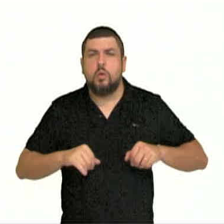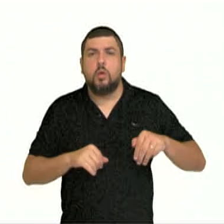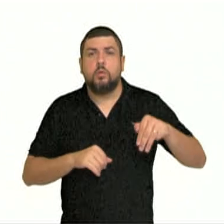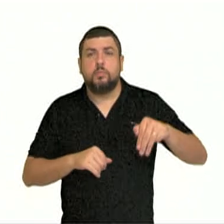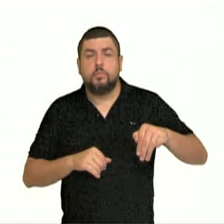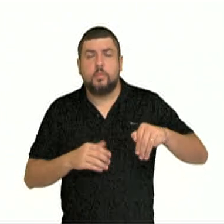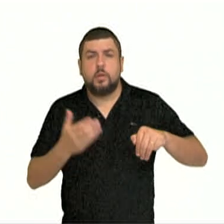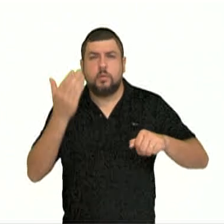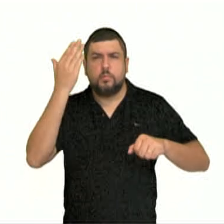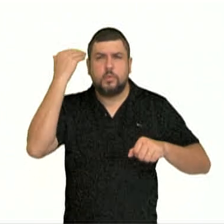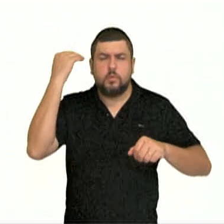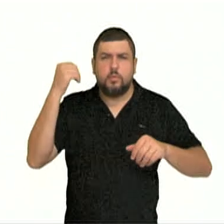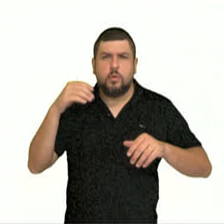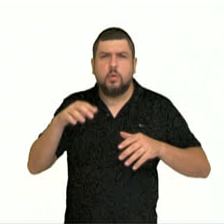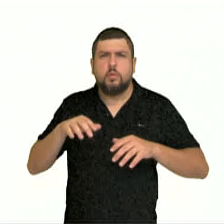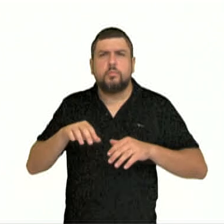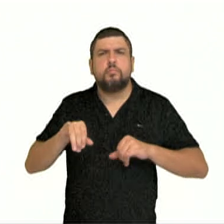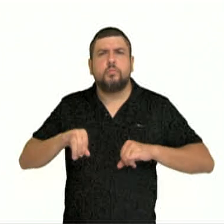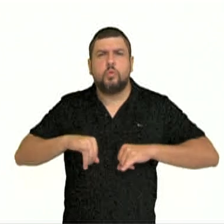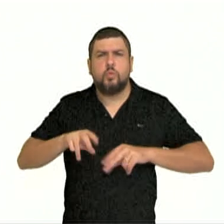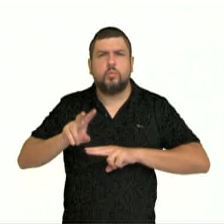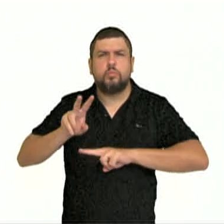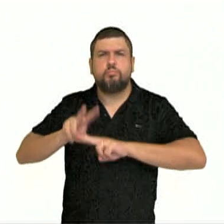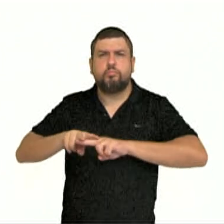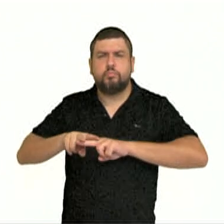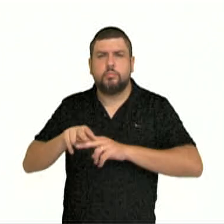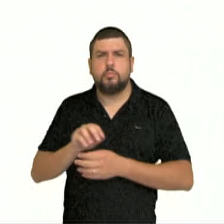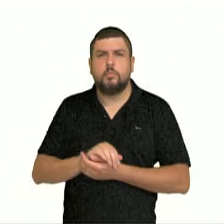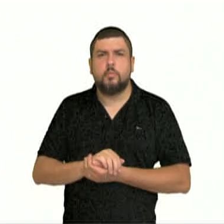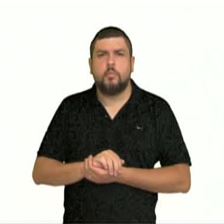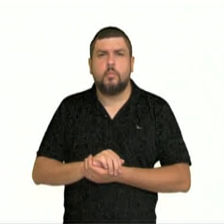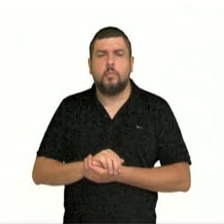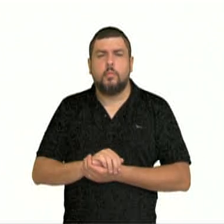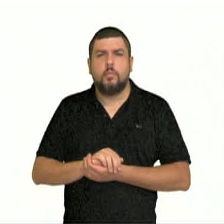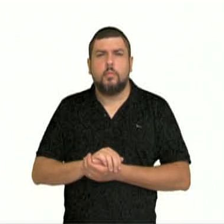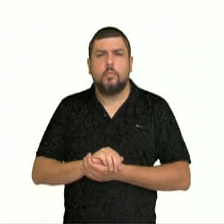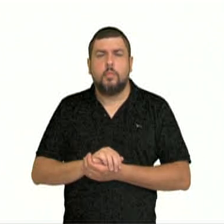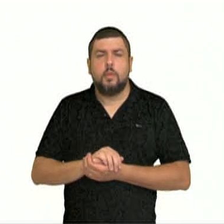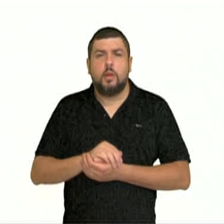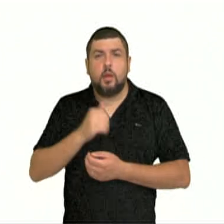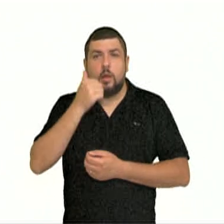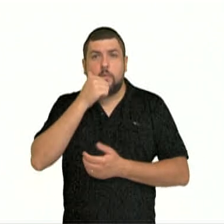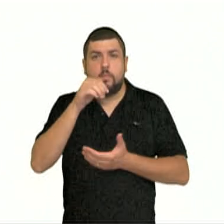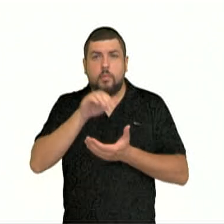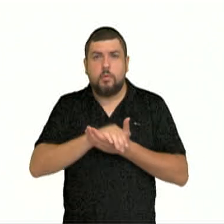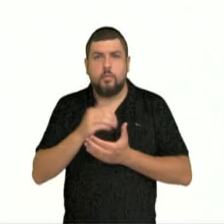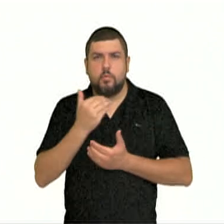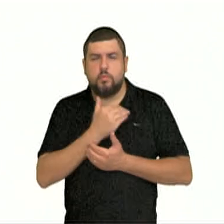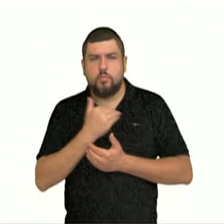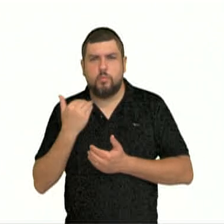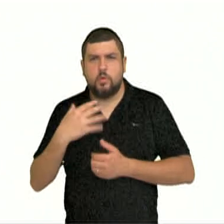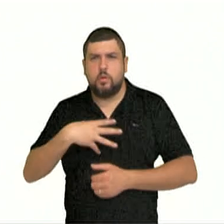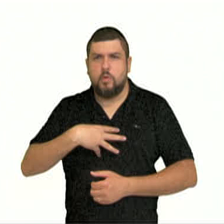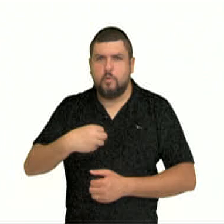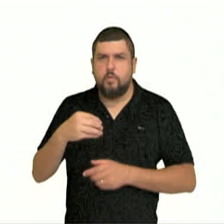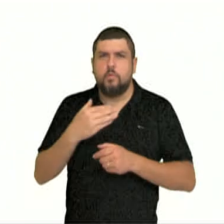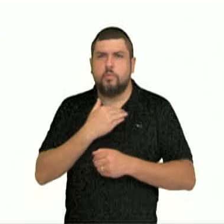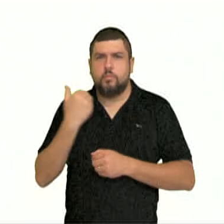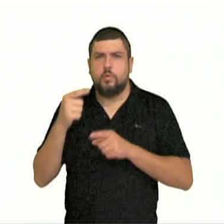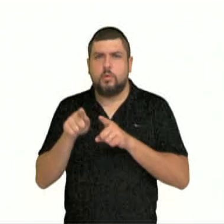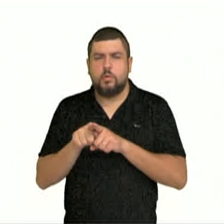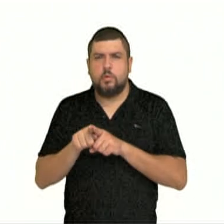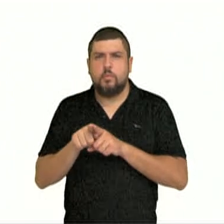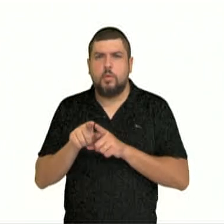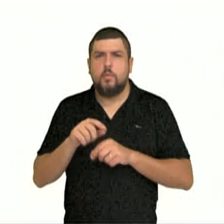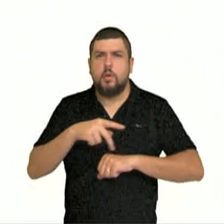detenção, na década de 50. Após ter perdido sua esposa e filhos, veio a liberdade para o Quênia. A